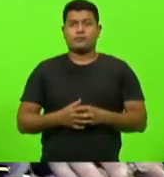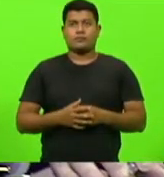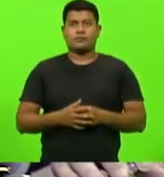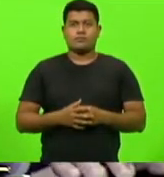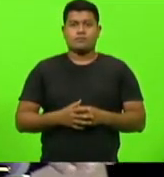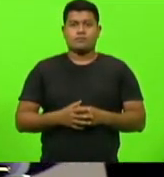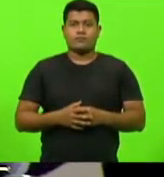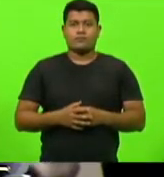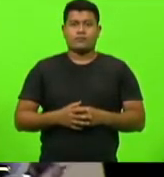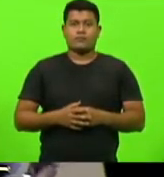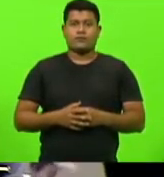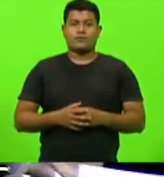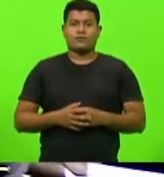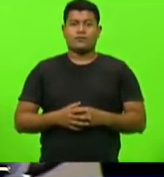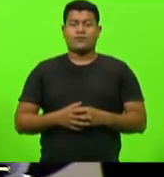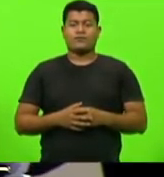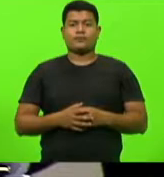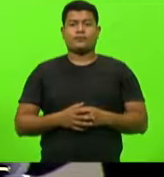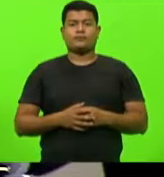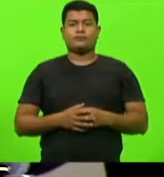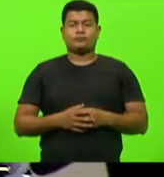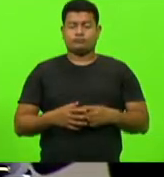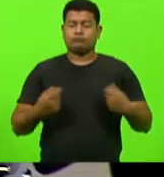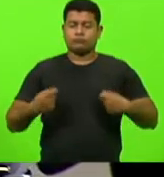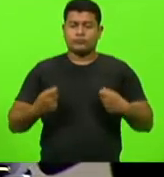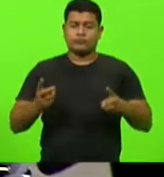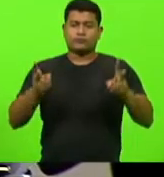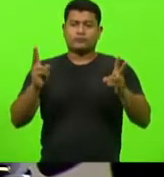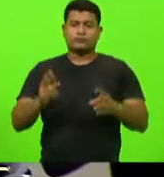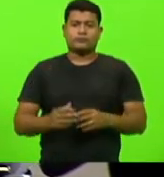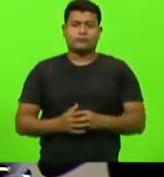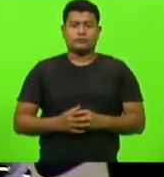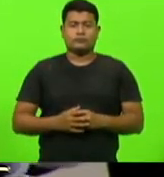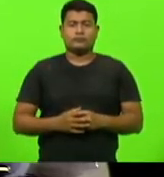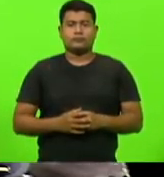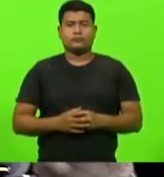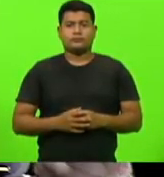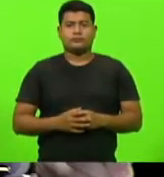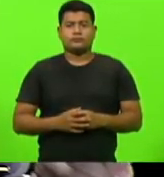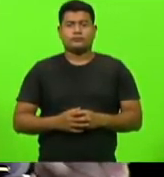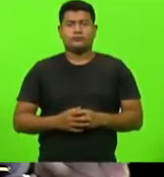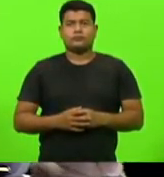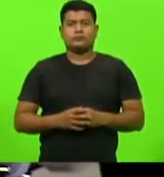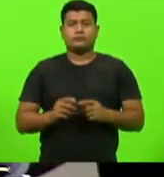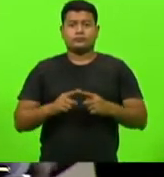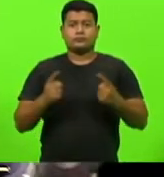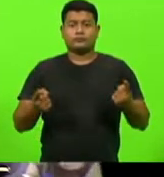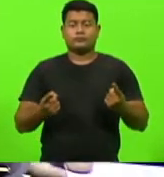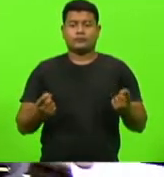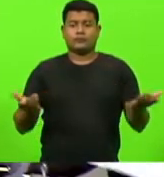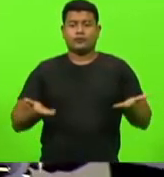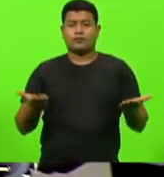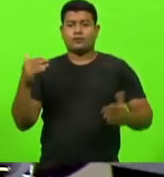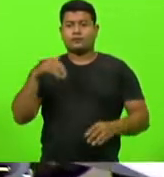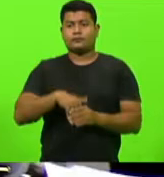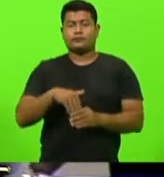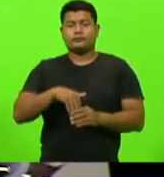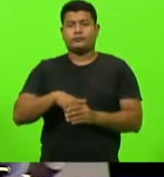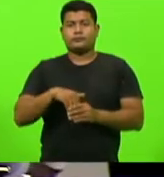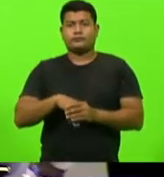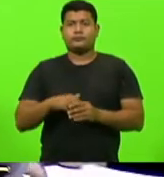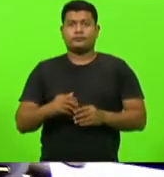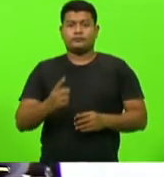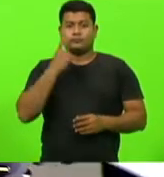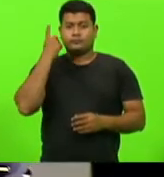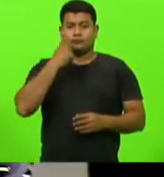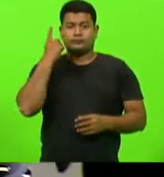Já estamos discutindo, está em votação. Okay. Então, fazemos a votação, os deputados